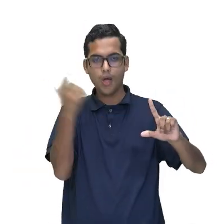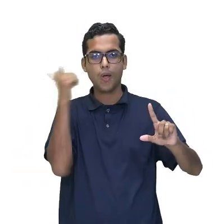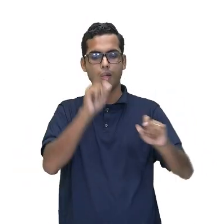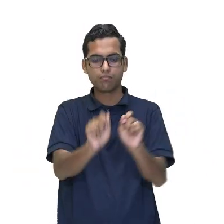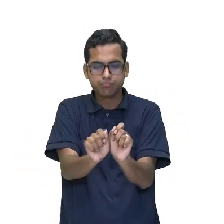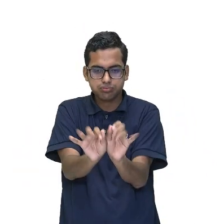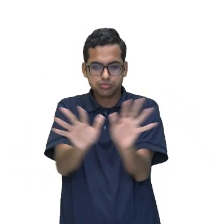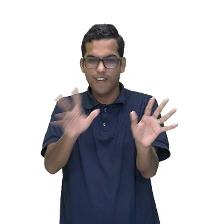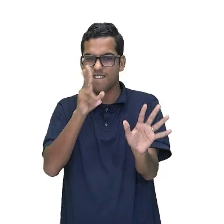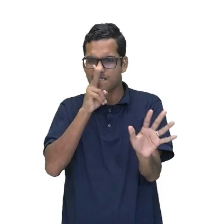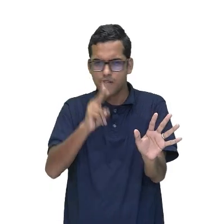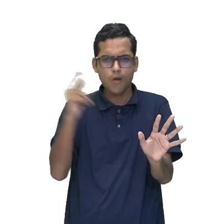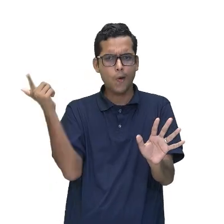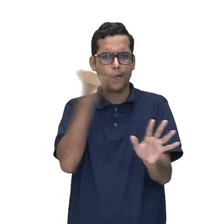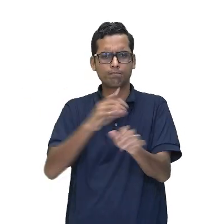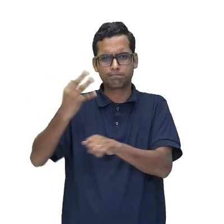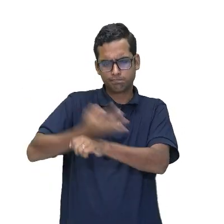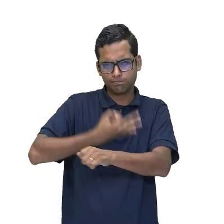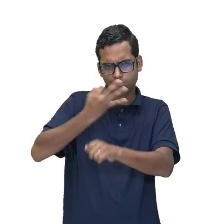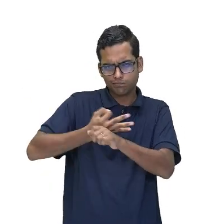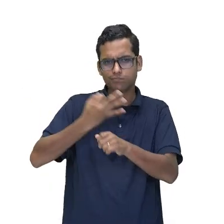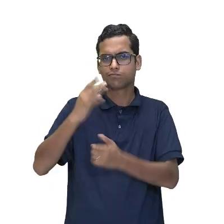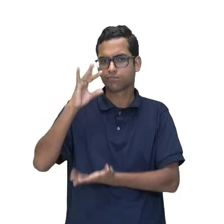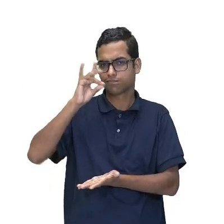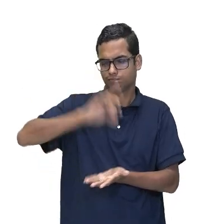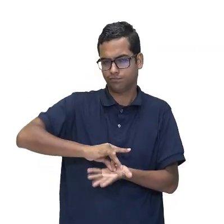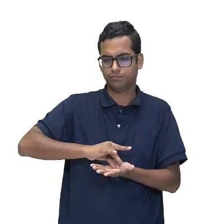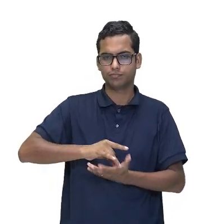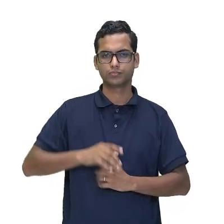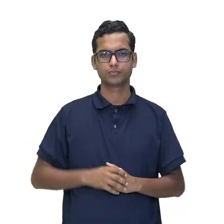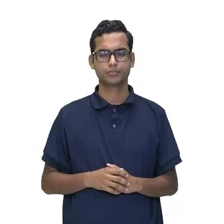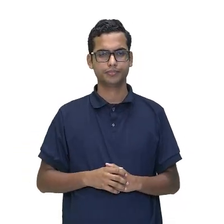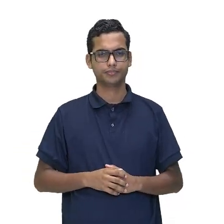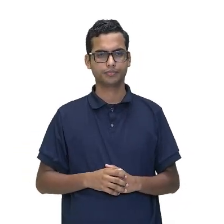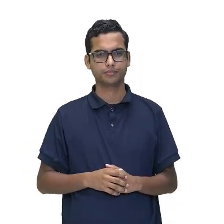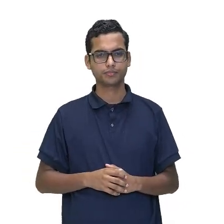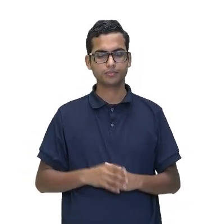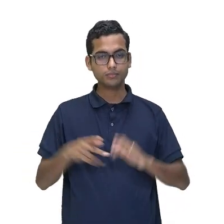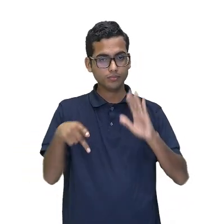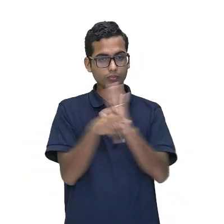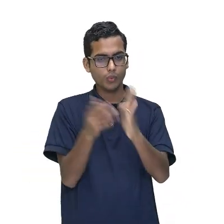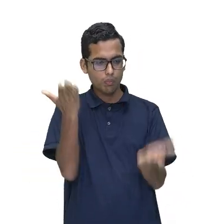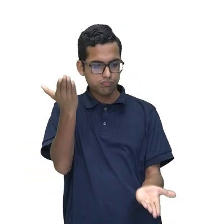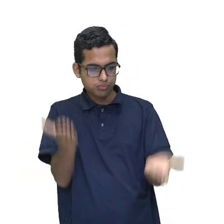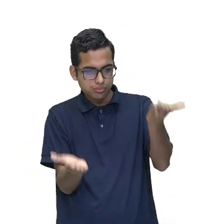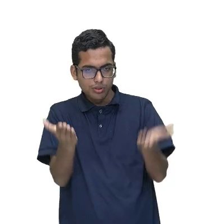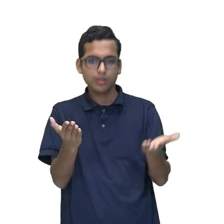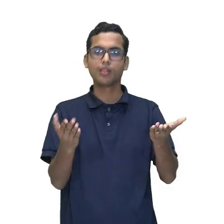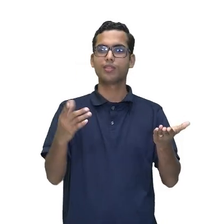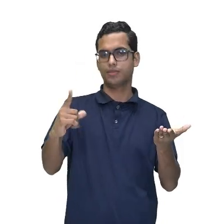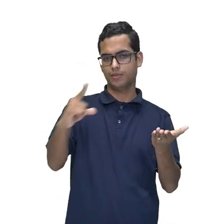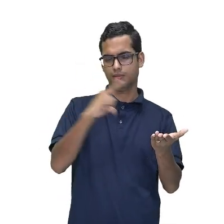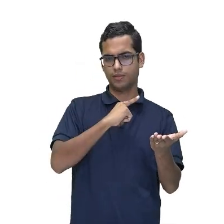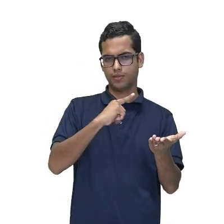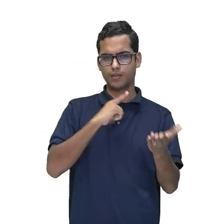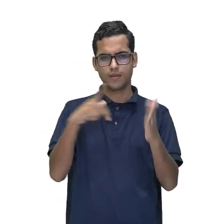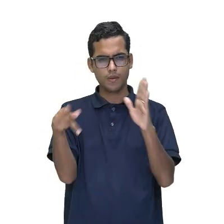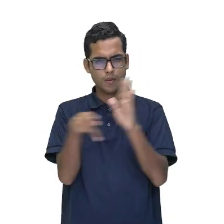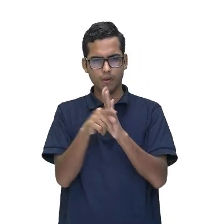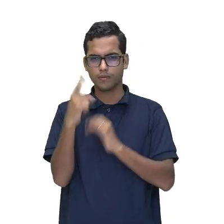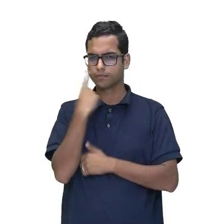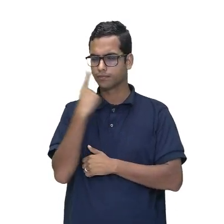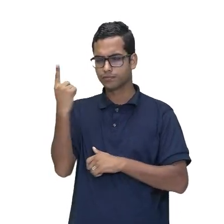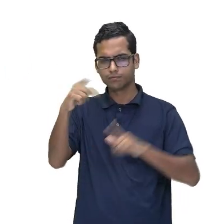estrutura não se dobre ou se deforme sob pressão. Estabilidade. A rigidez e a distribuição de forças do